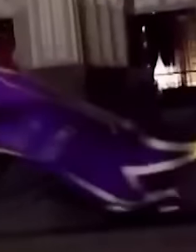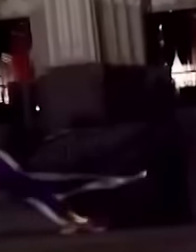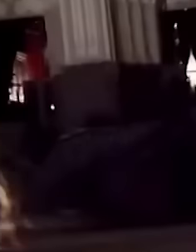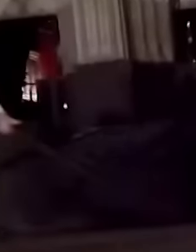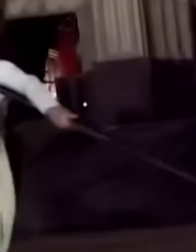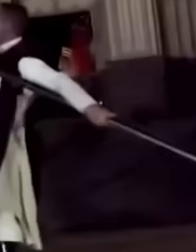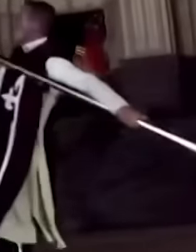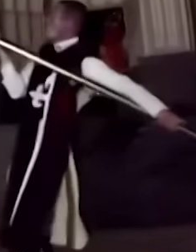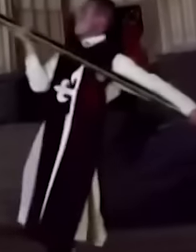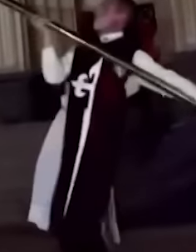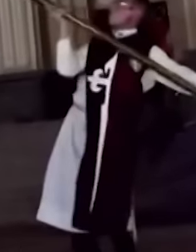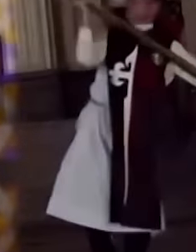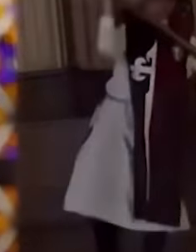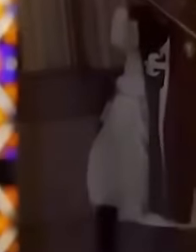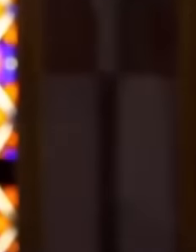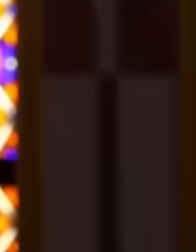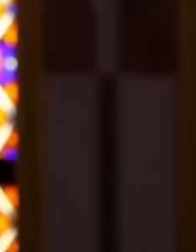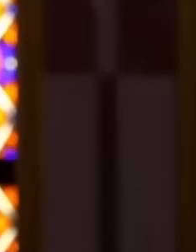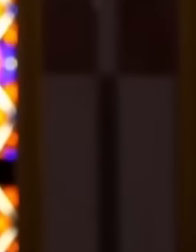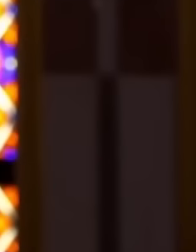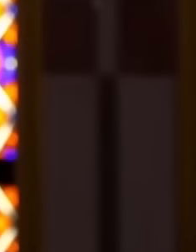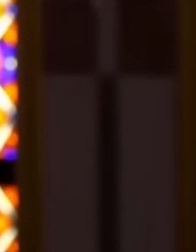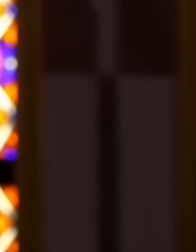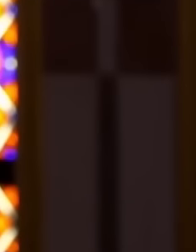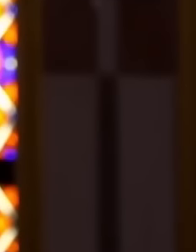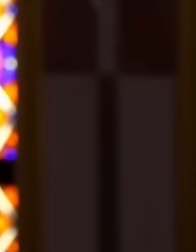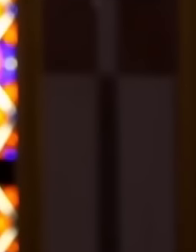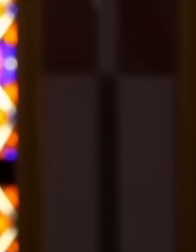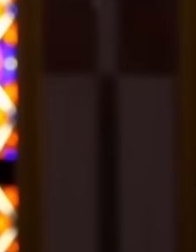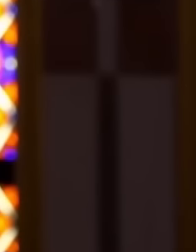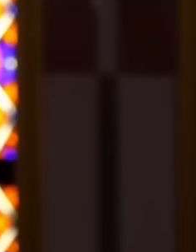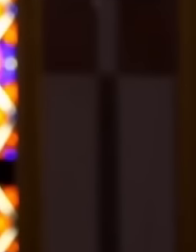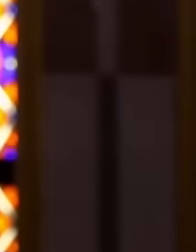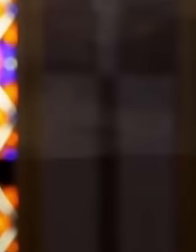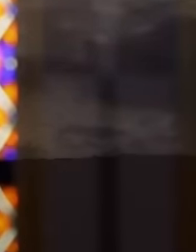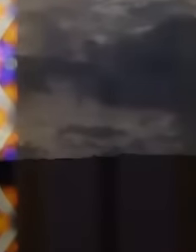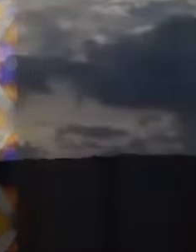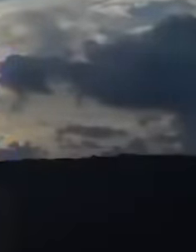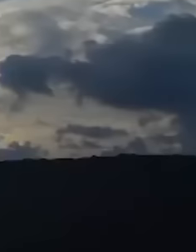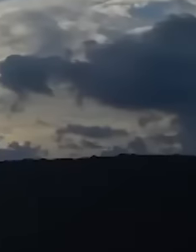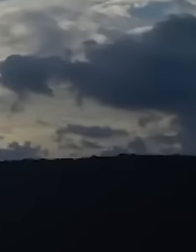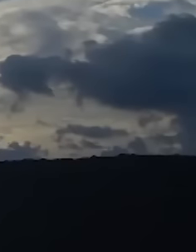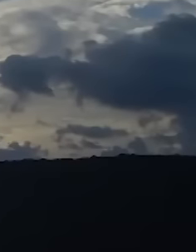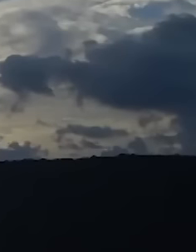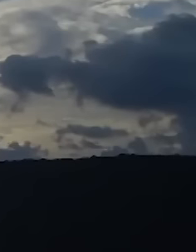que ele não se contente com aquilo que ele já conquistou para o bem das almas.